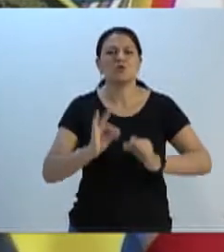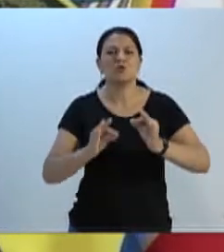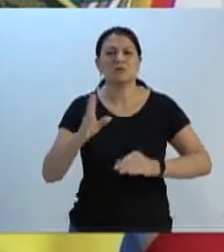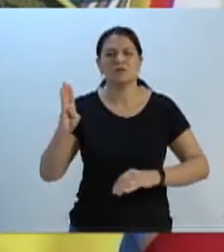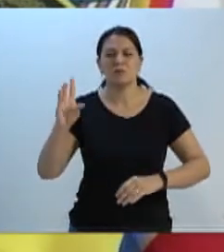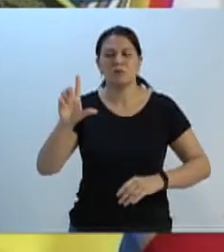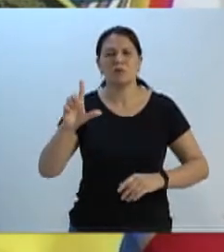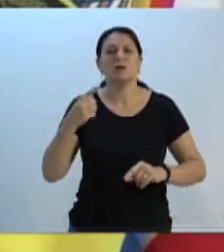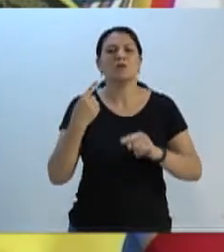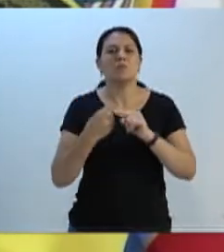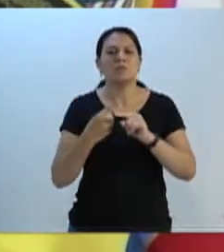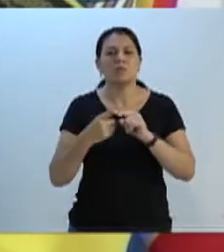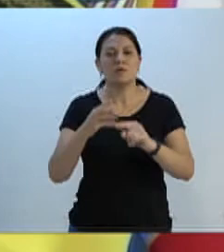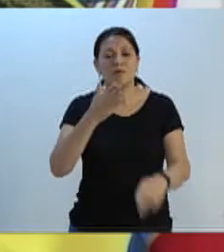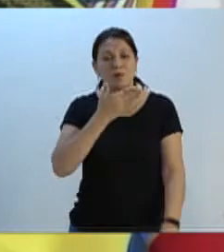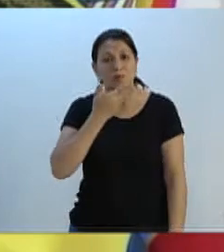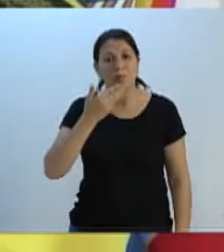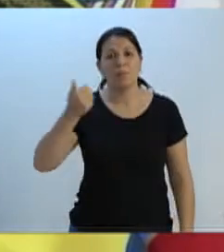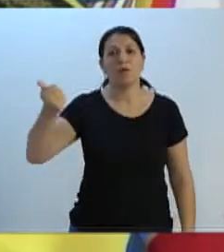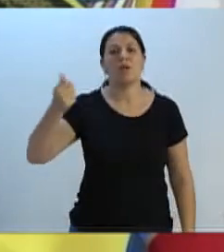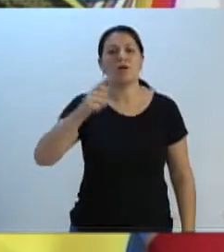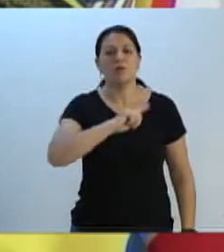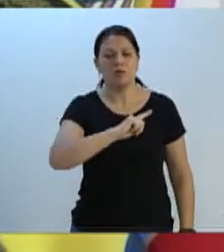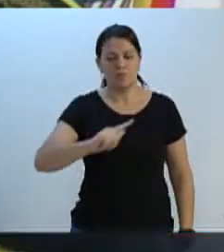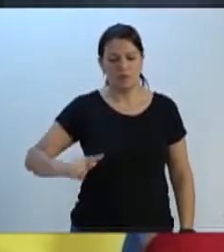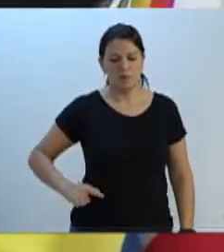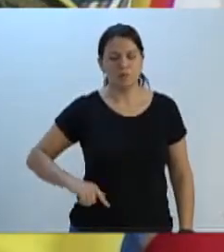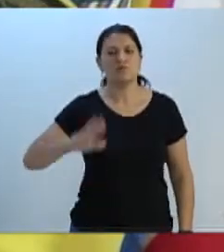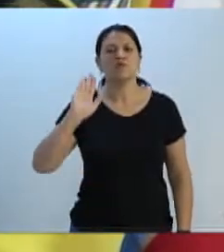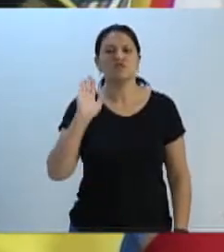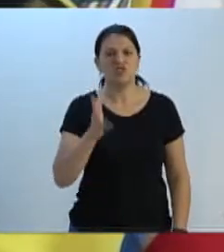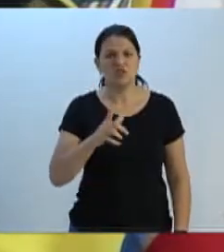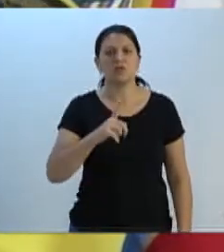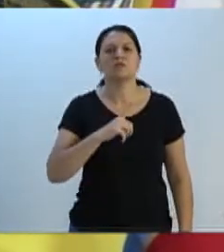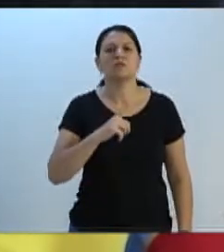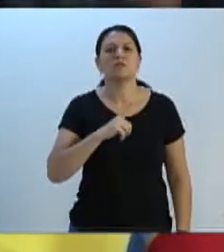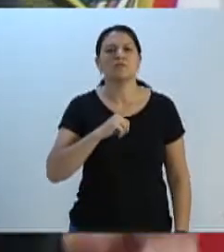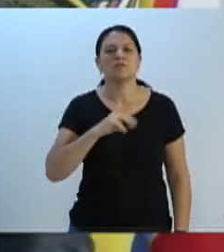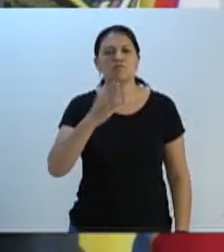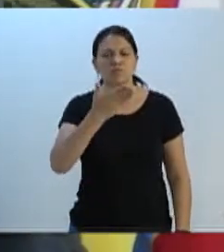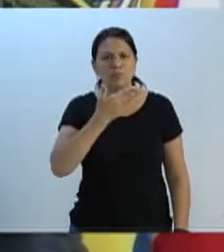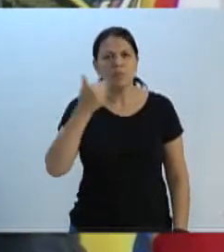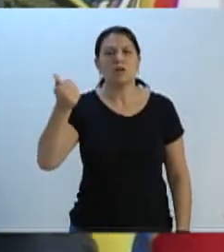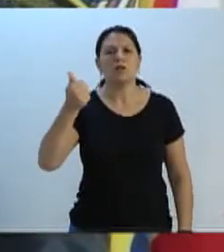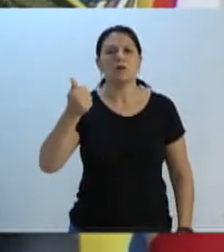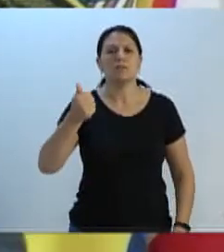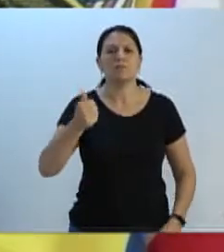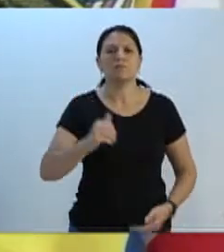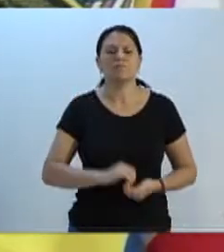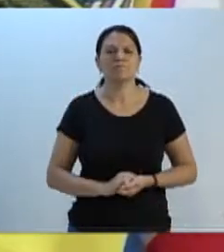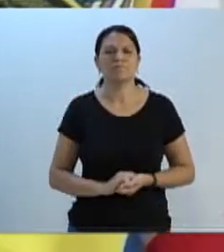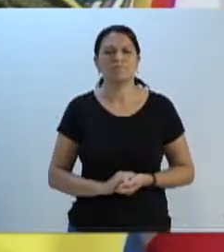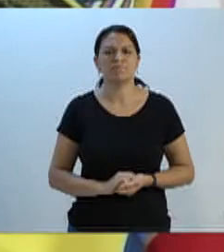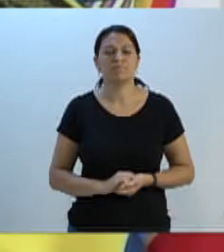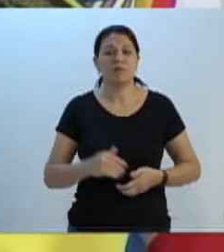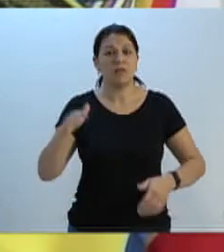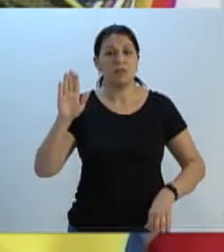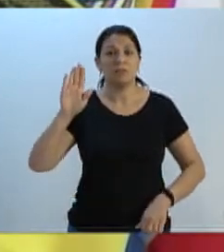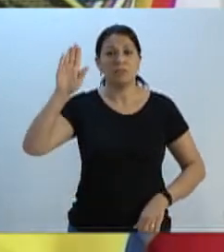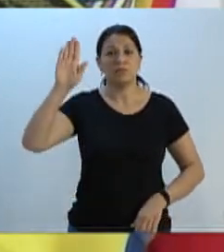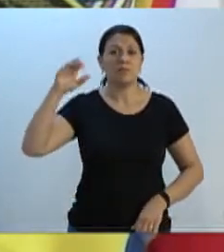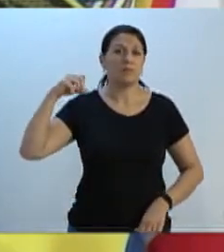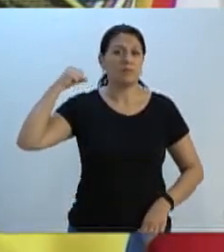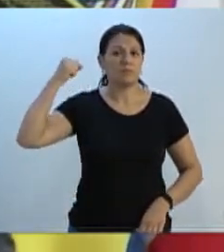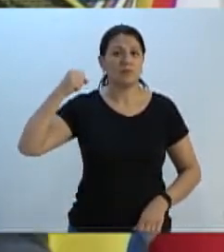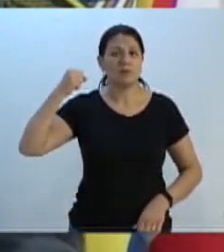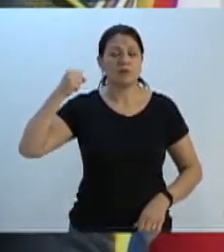Porque ele foi o melhor governador que Blumenau já teve, o melhor, disparado. Aí, quando foi candidato ao Senado,